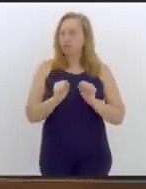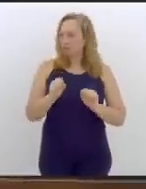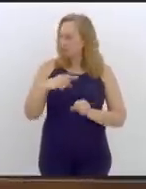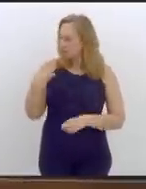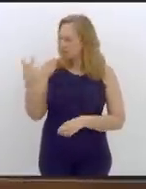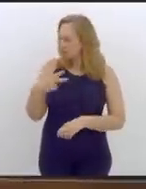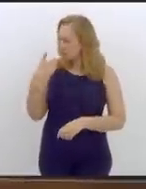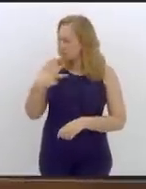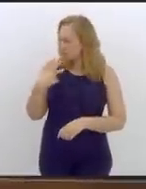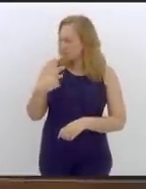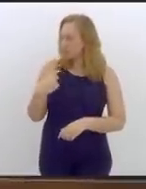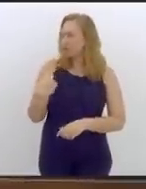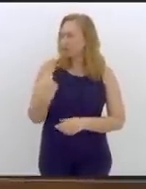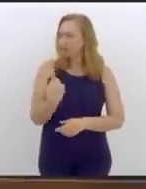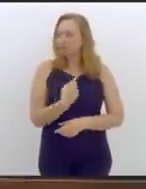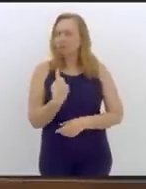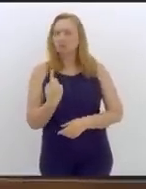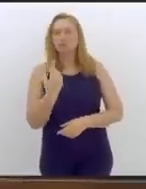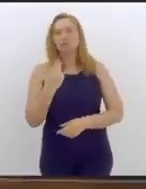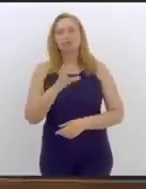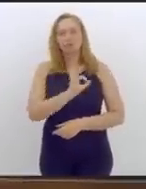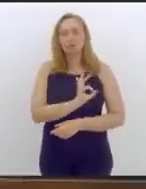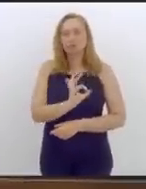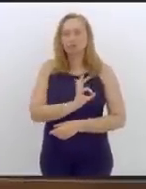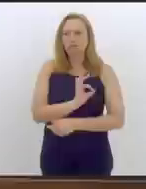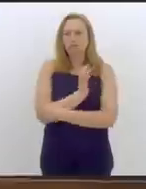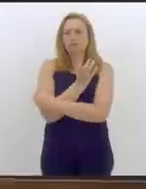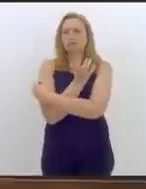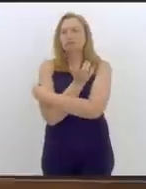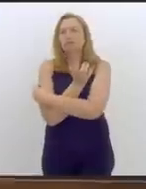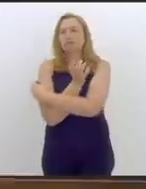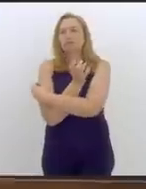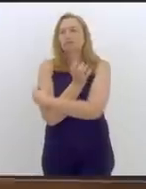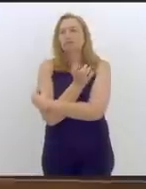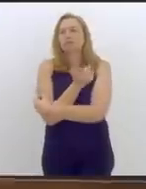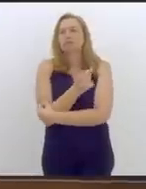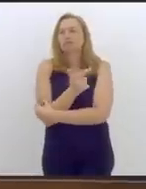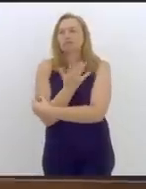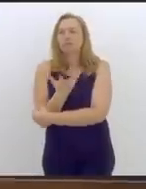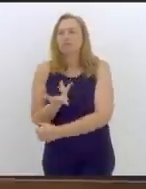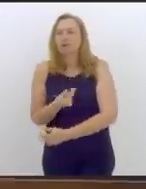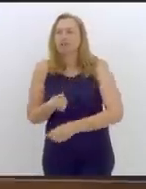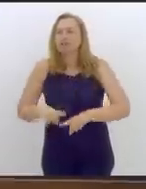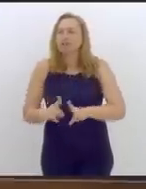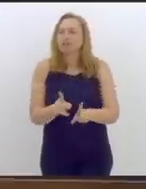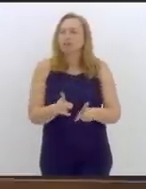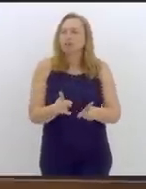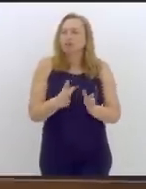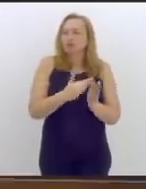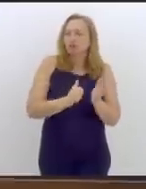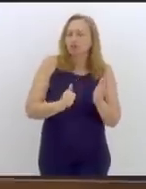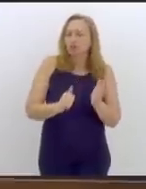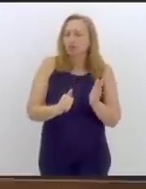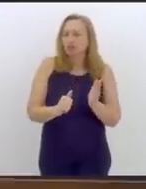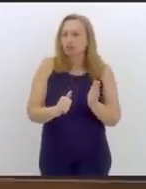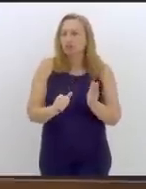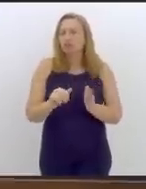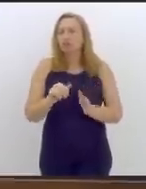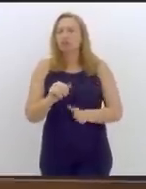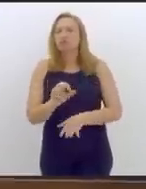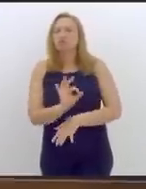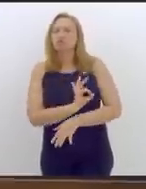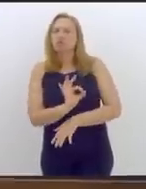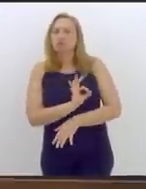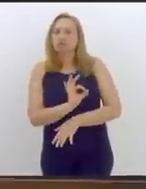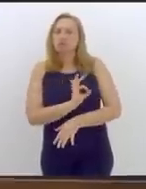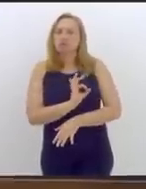é maioria são policiais aqui entendem bem os nossos policiais não tá tendo uma eficácia plena Será que não era o momento de retirar esse policiais lá de cima e botar